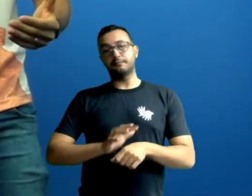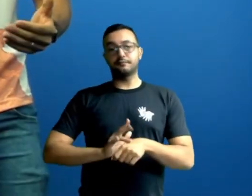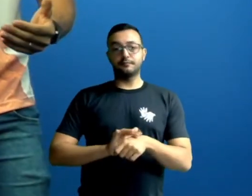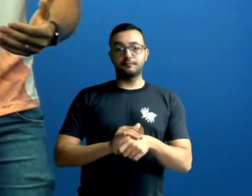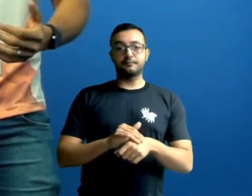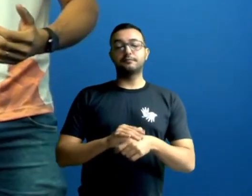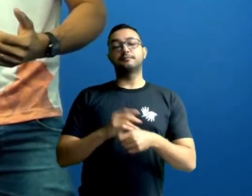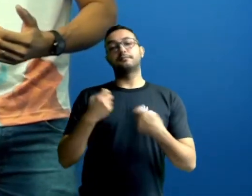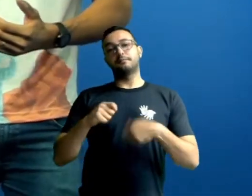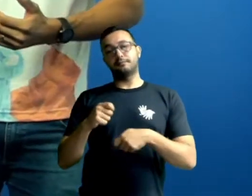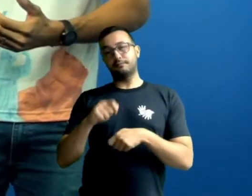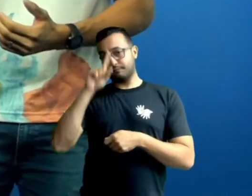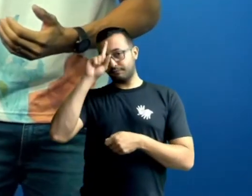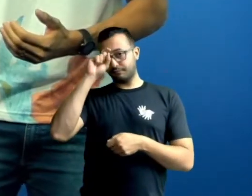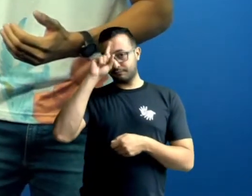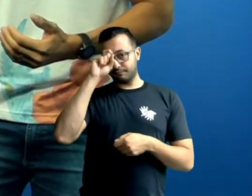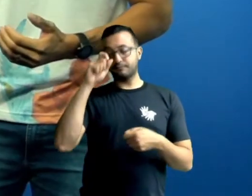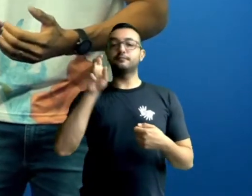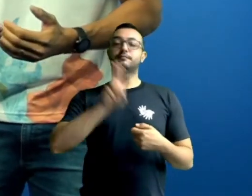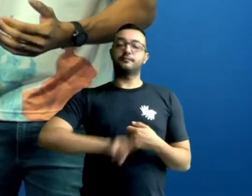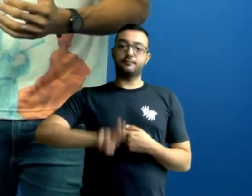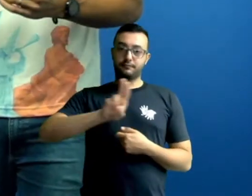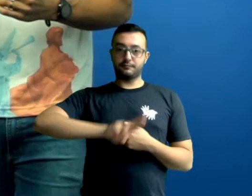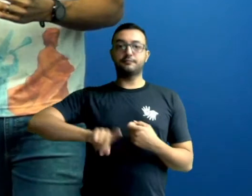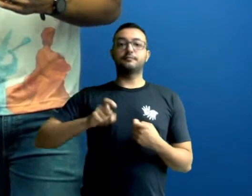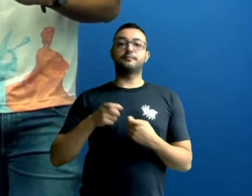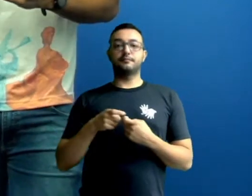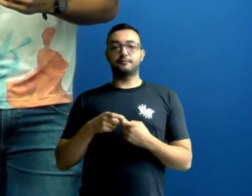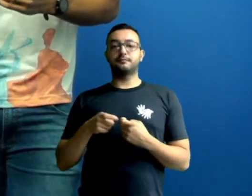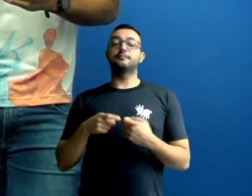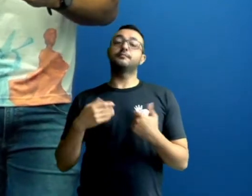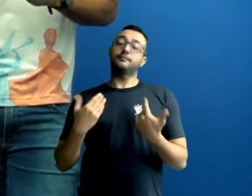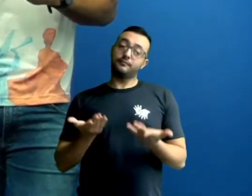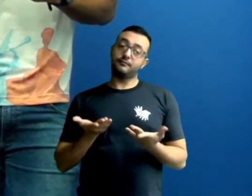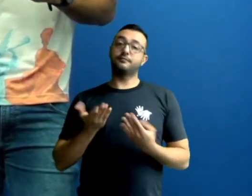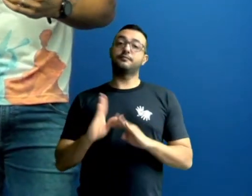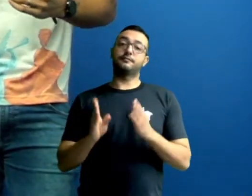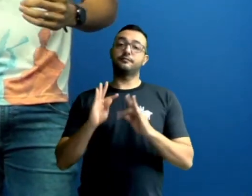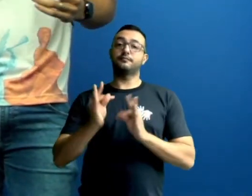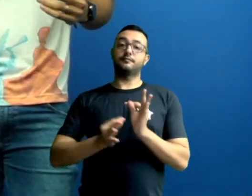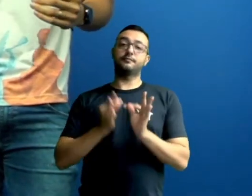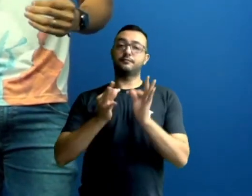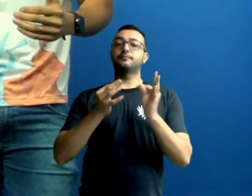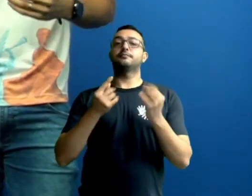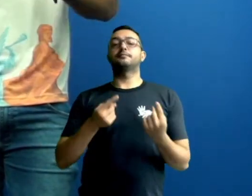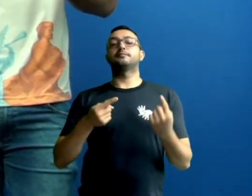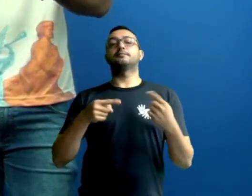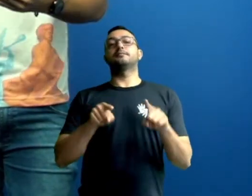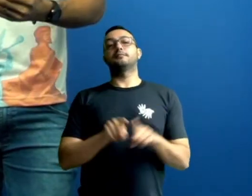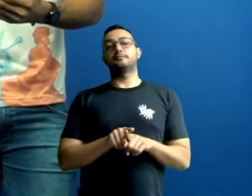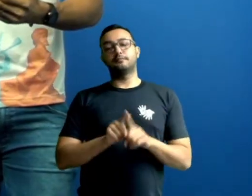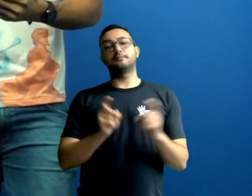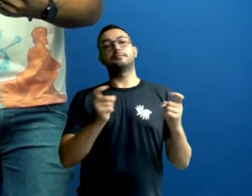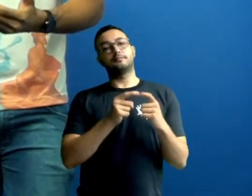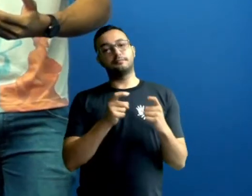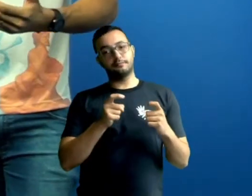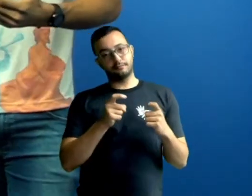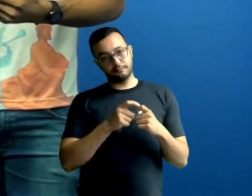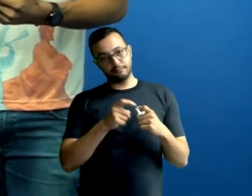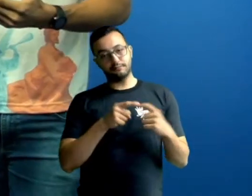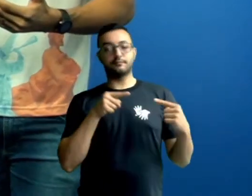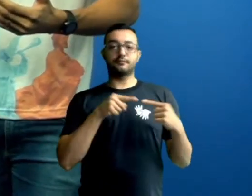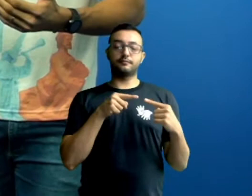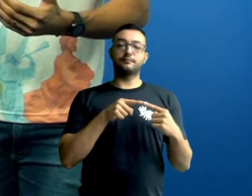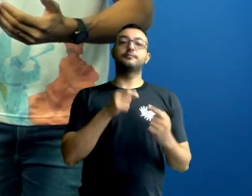gente precisa ir no hospital, a gente se utiliza da medicina, né? Então a biotecnologia vai estar extremamente associada à medicina,